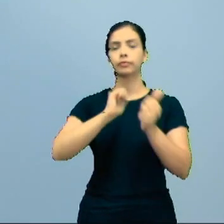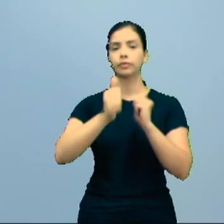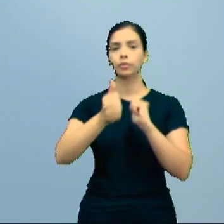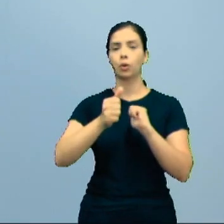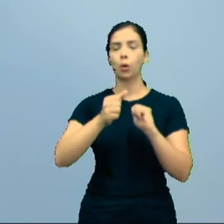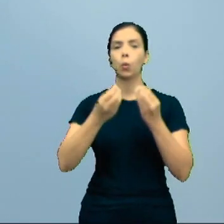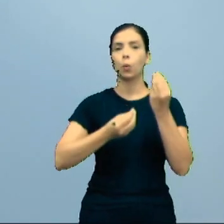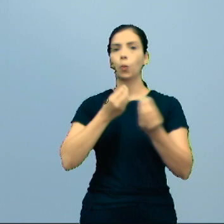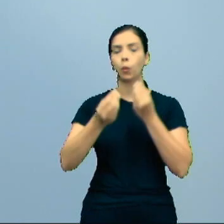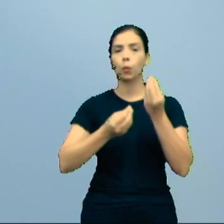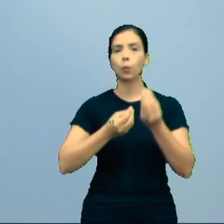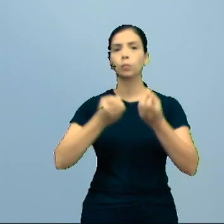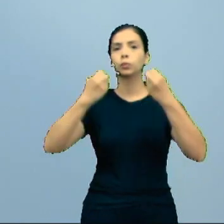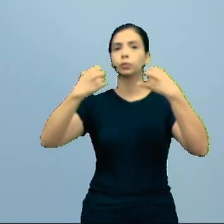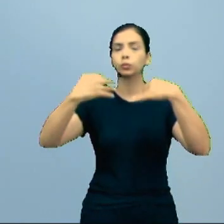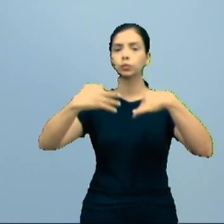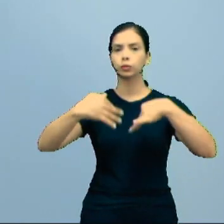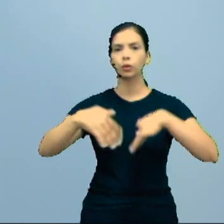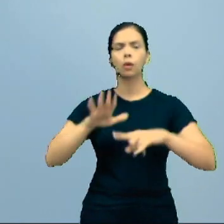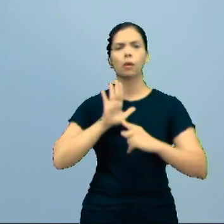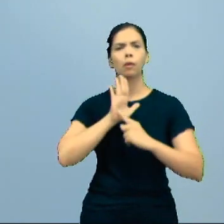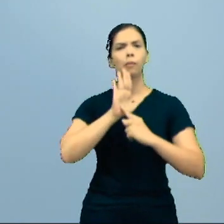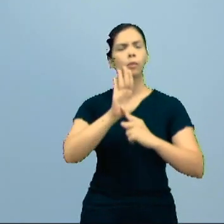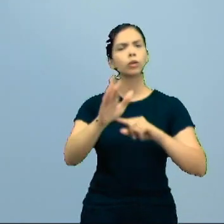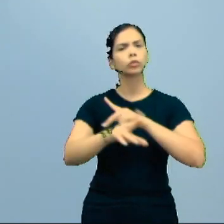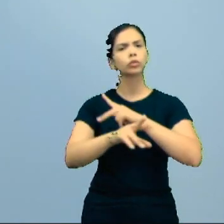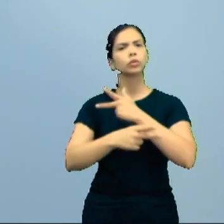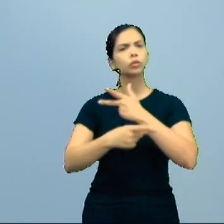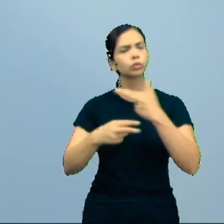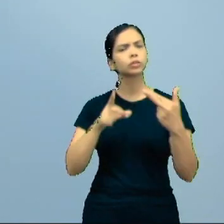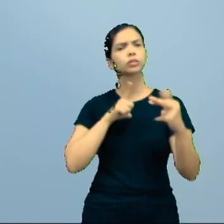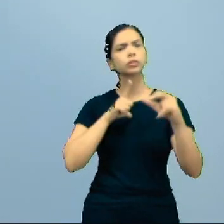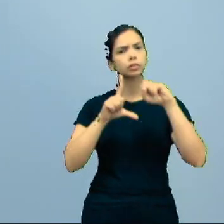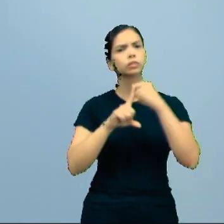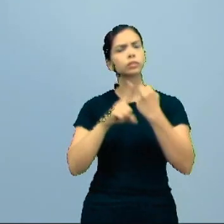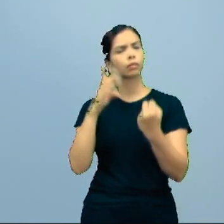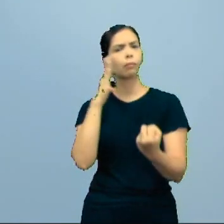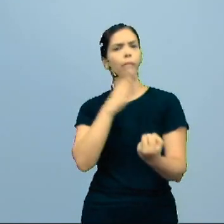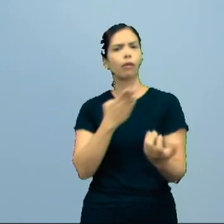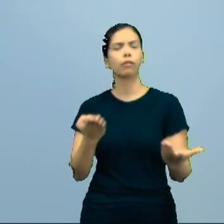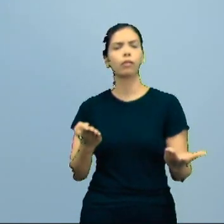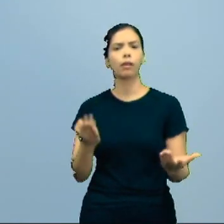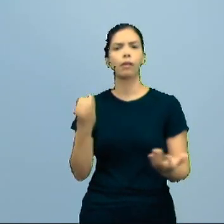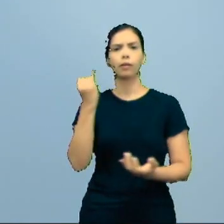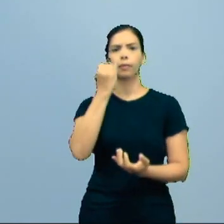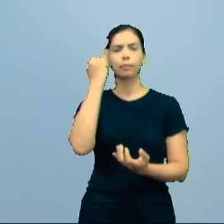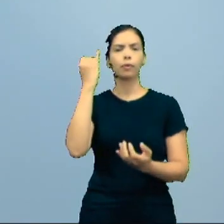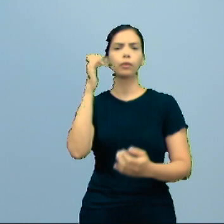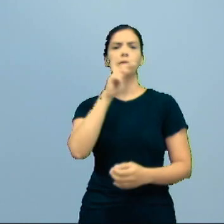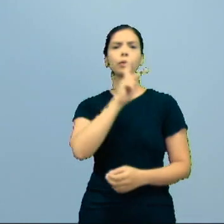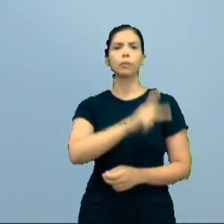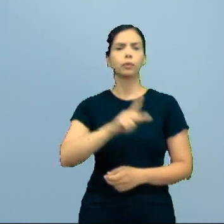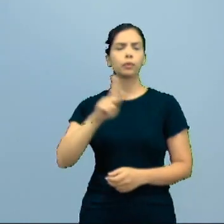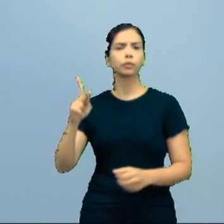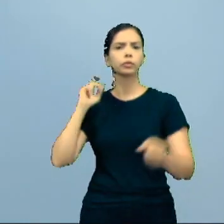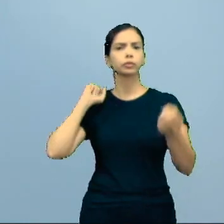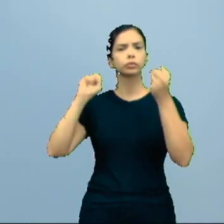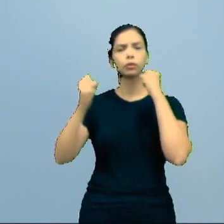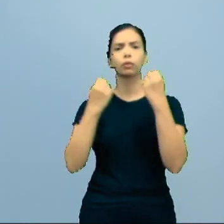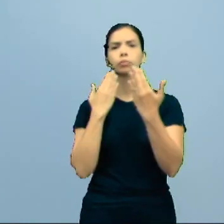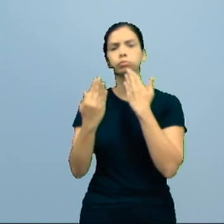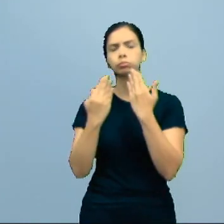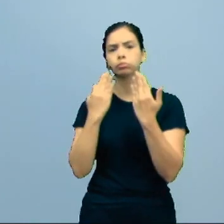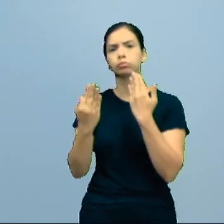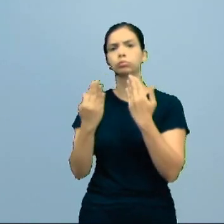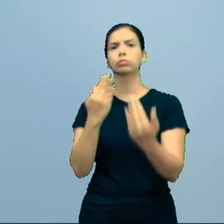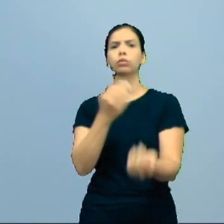falei, ele reproduz mazelas sociais. Então, é importante que a gente, enquanto professor de educação física, discuta com nossos estudantes